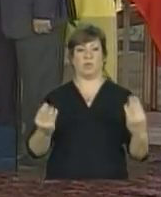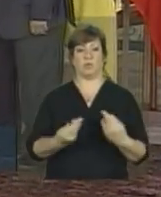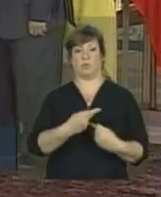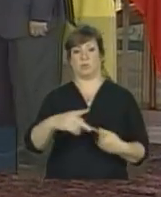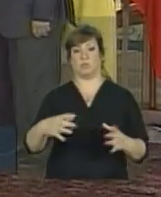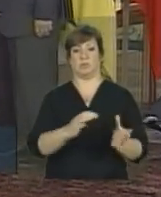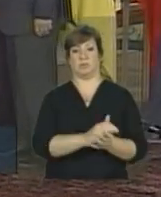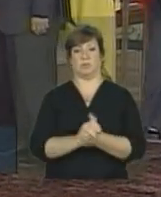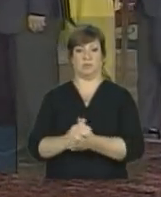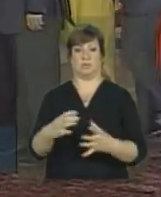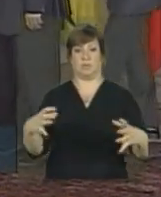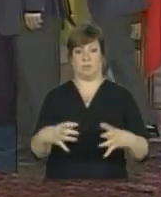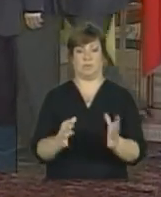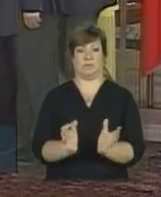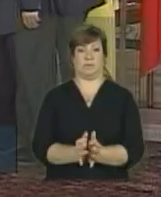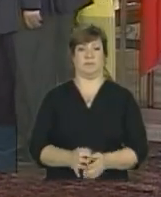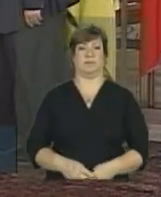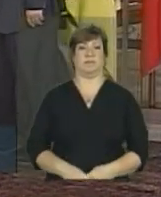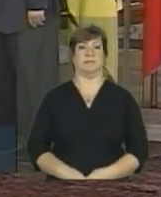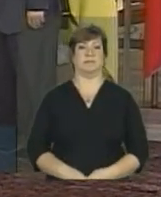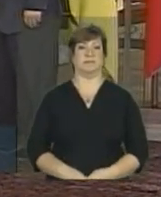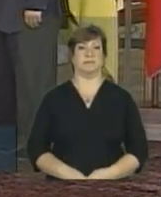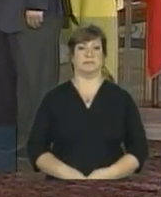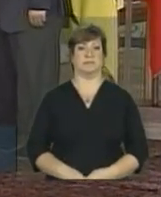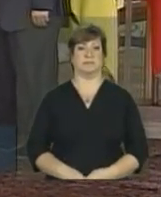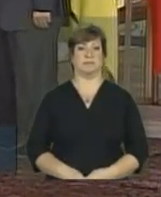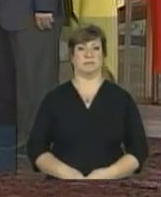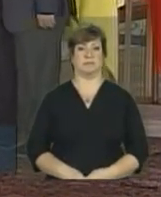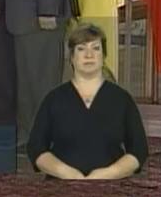restante de sua comitiva.